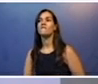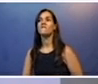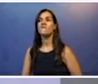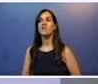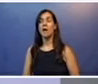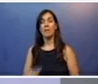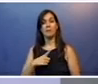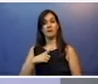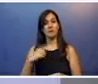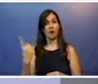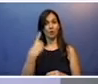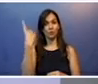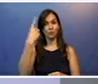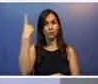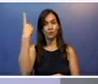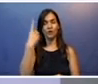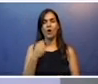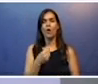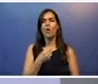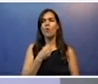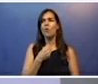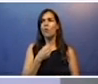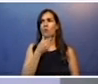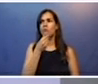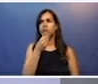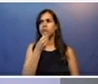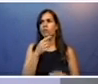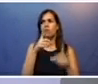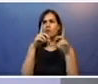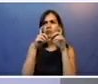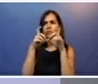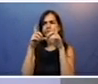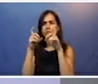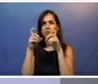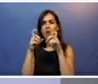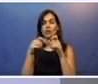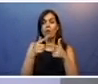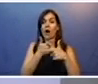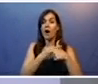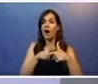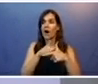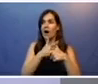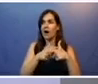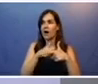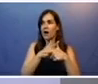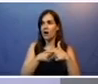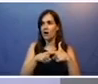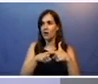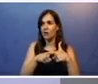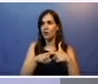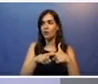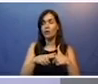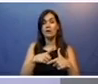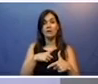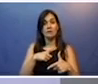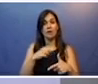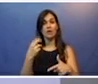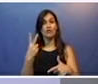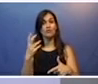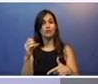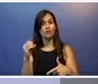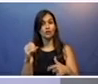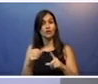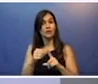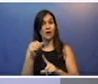colocou um teodolito no ponto A e mediu o ângulo alfa, obtendo 20 graus.